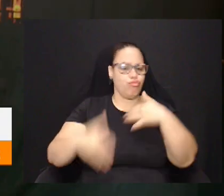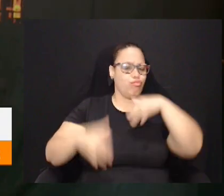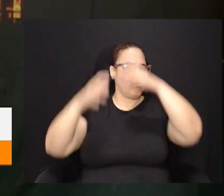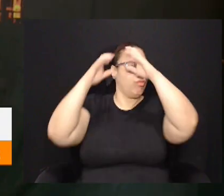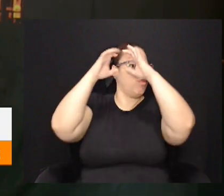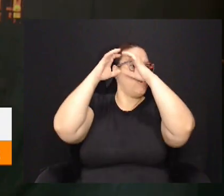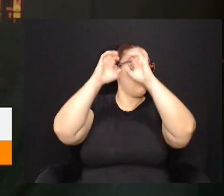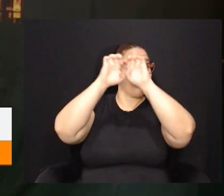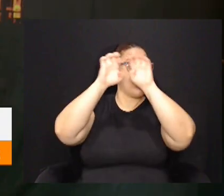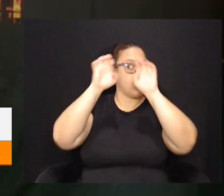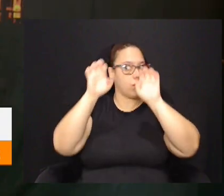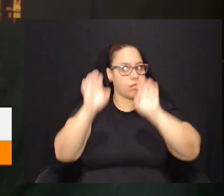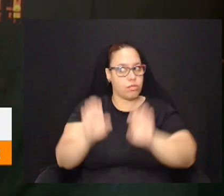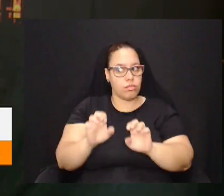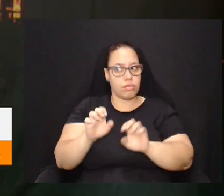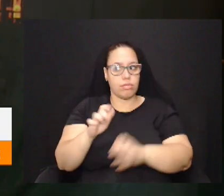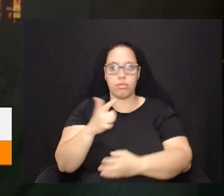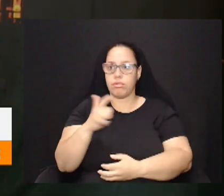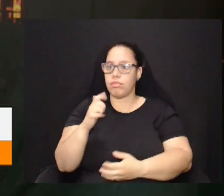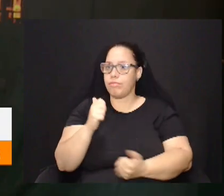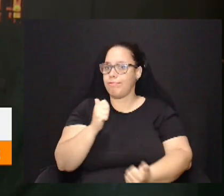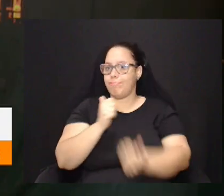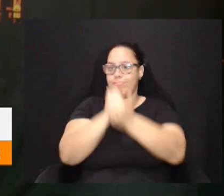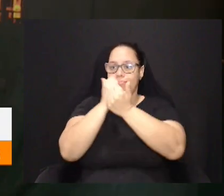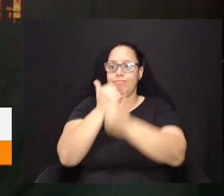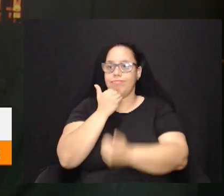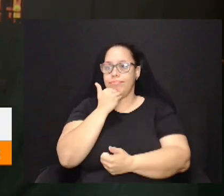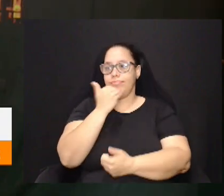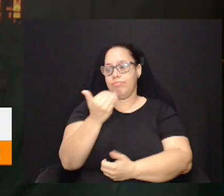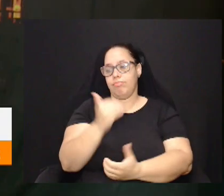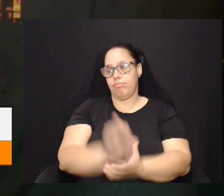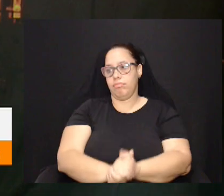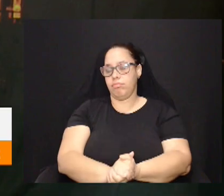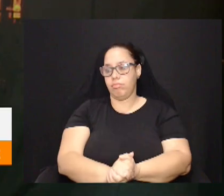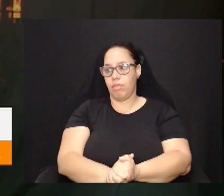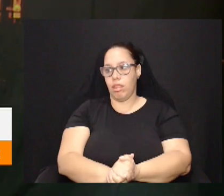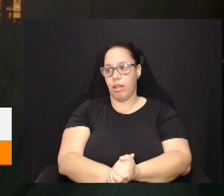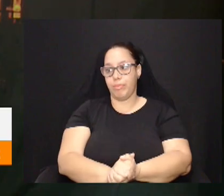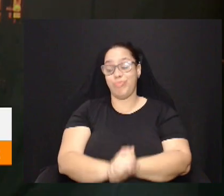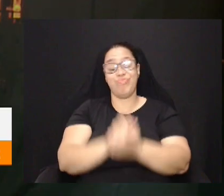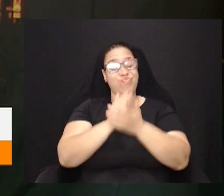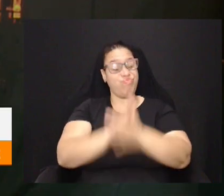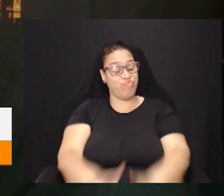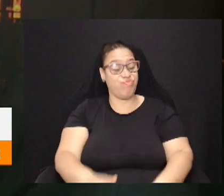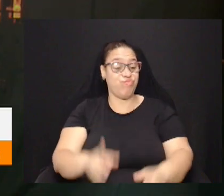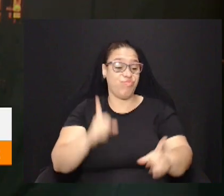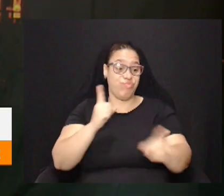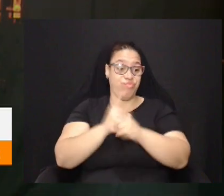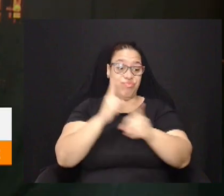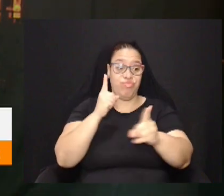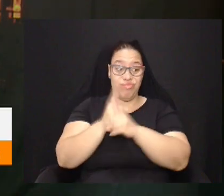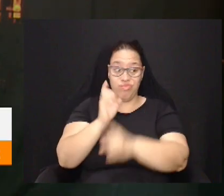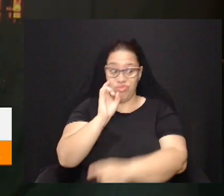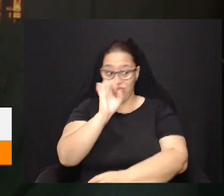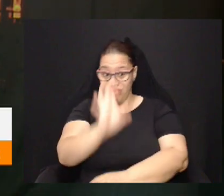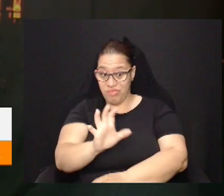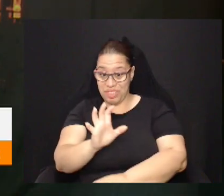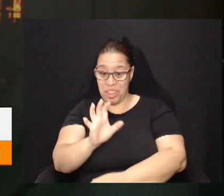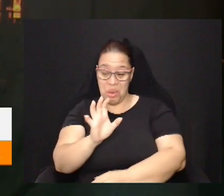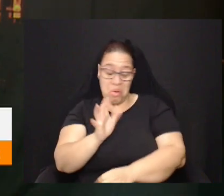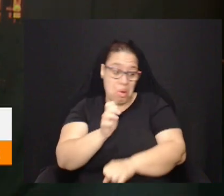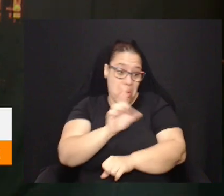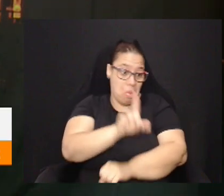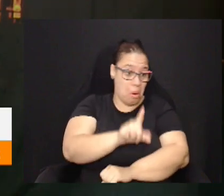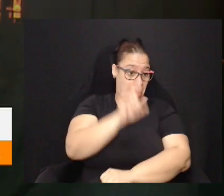já não nos sustenta. E aí, quando o relacionamento deixa de ser encontro, passa a ser apenas uma função, a gente entra no campo